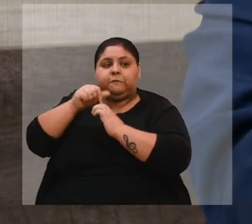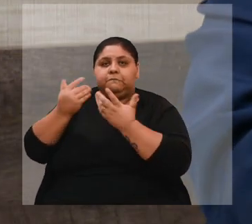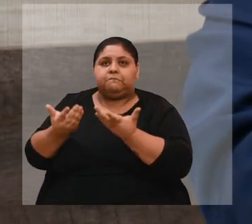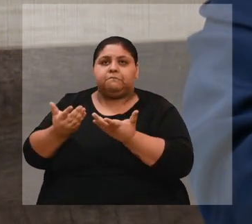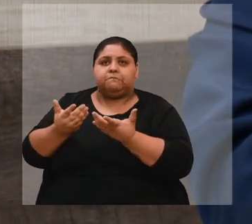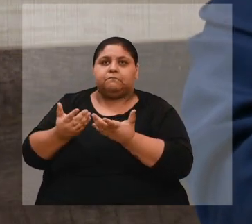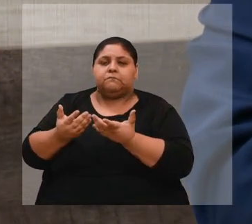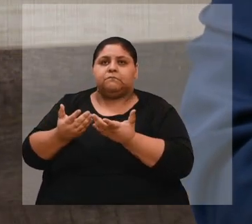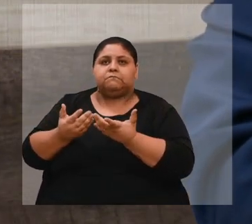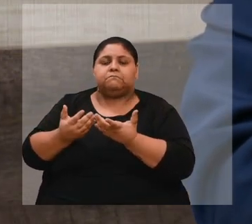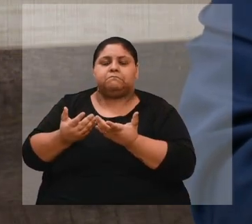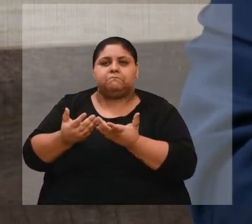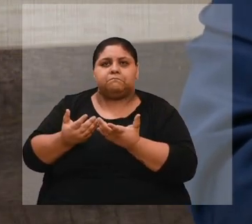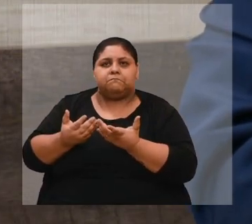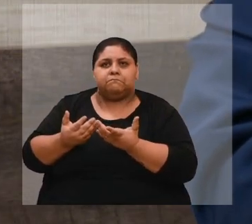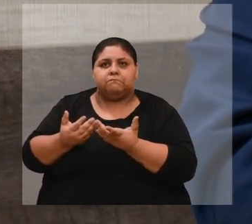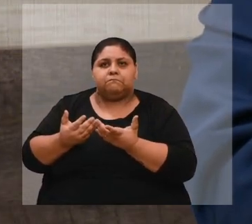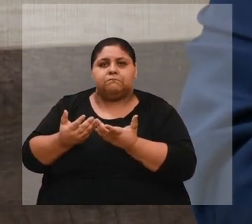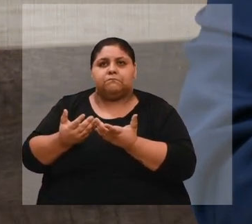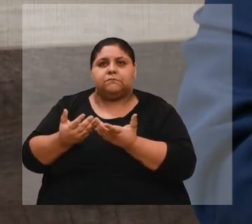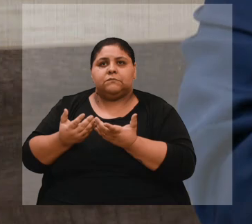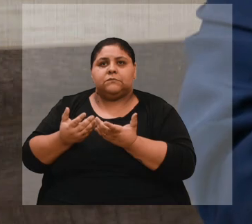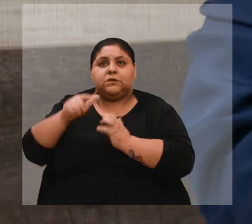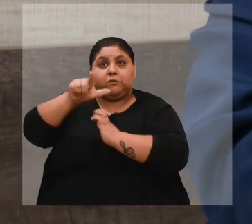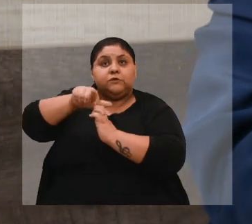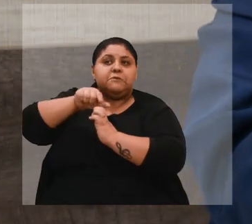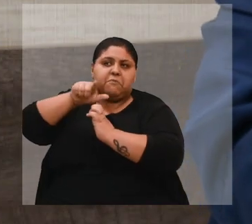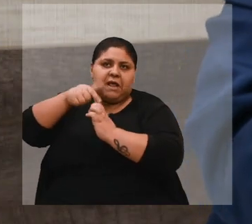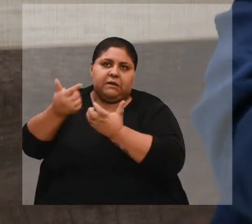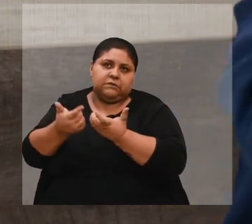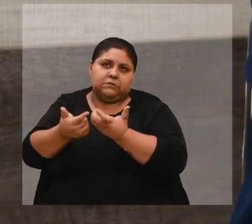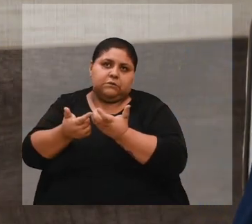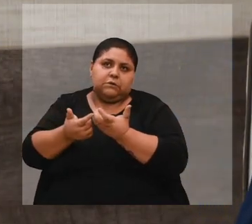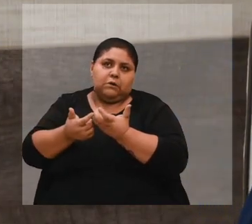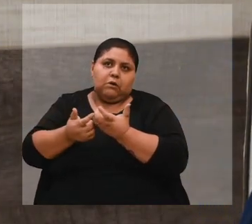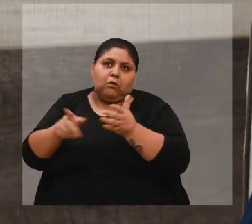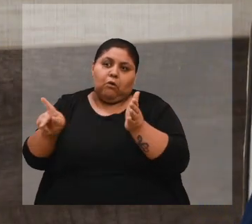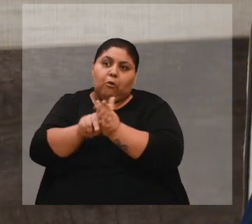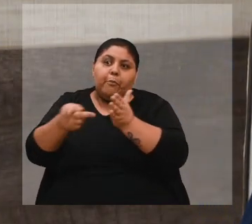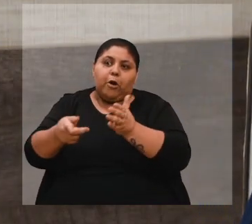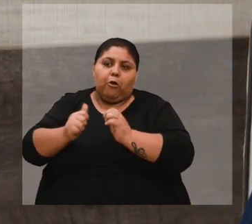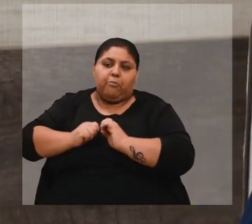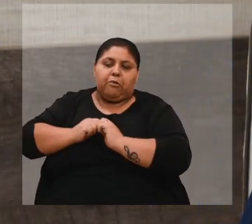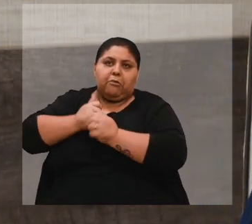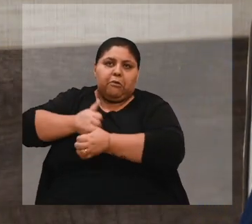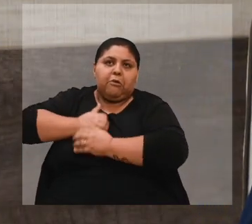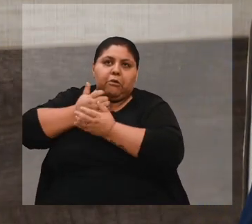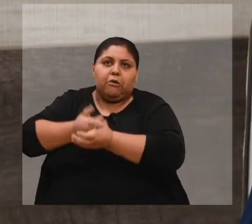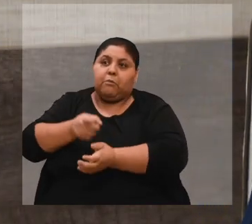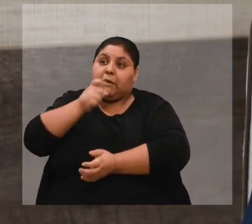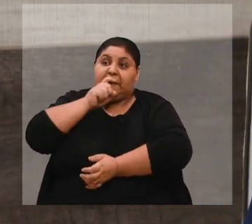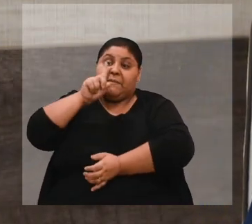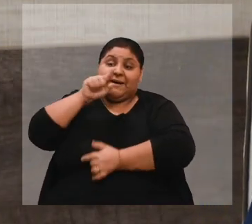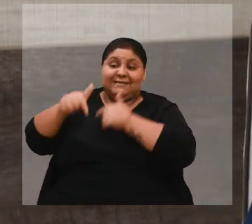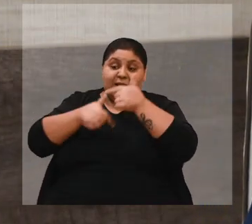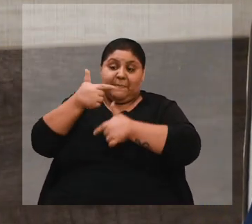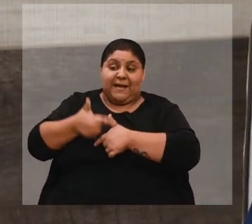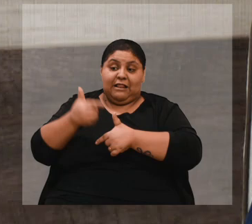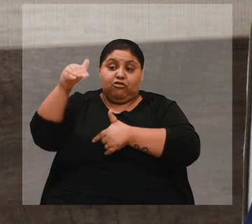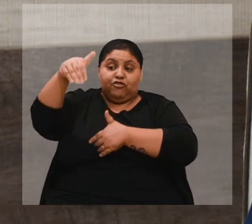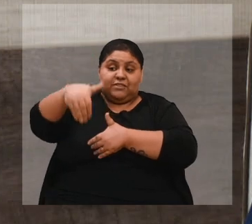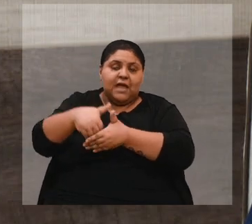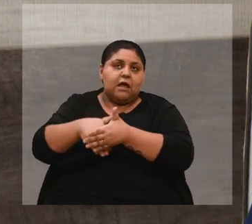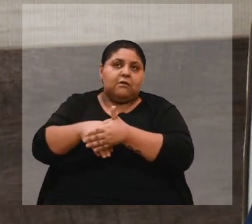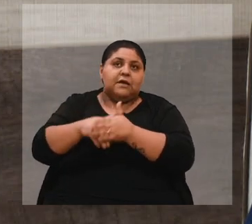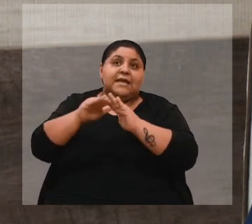empresas, perdão da redundância, com os empresários, nos quais o papai e a mamãe trabalham naquela